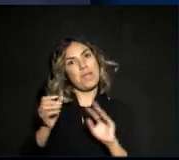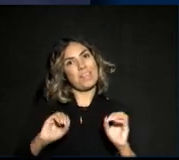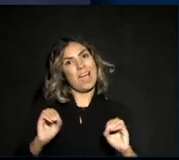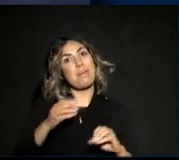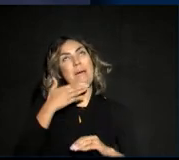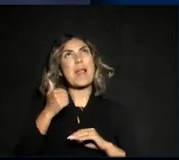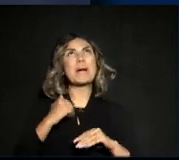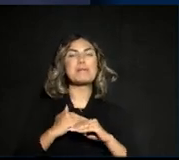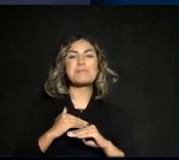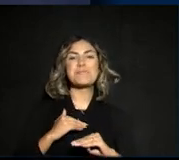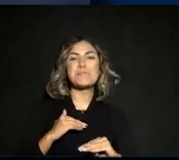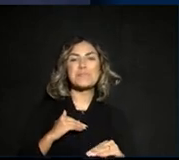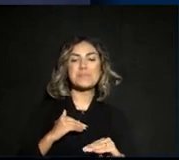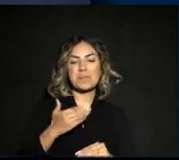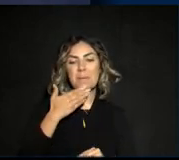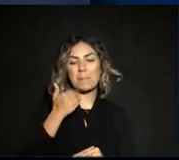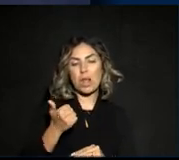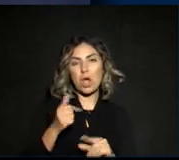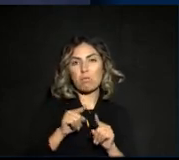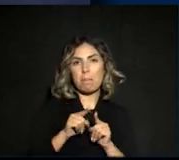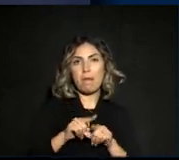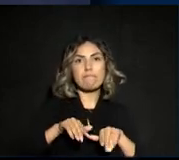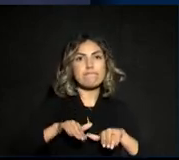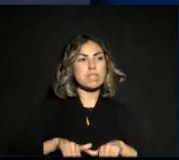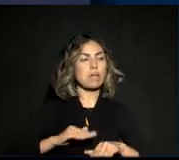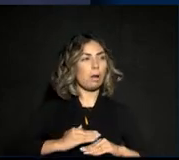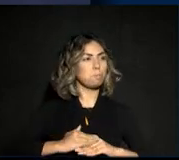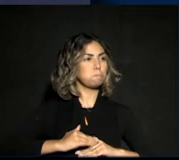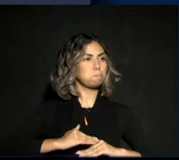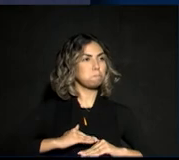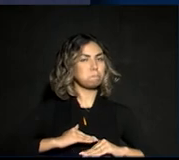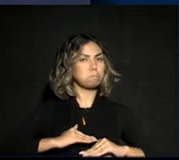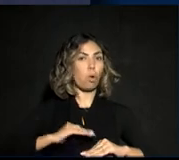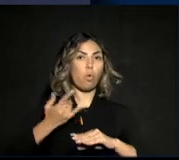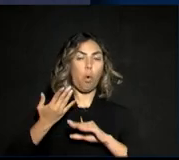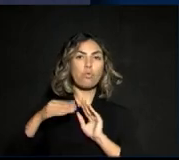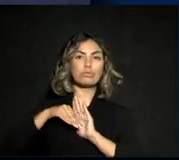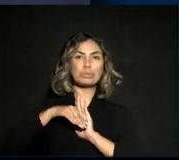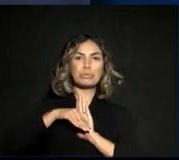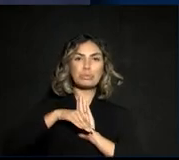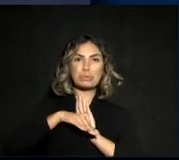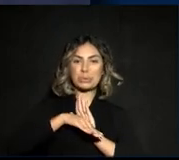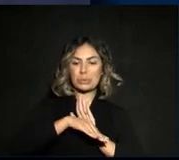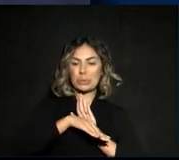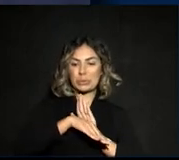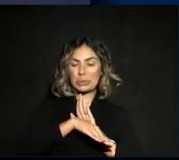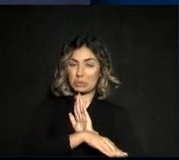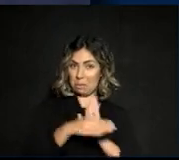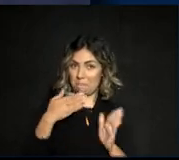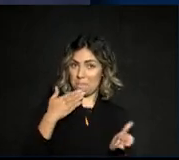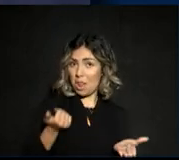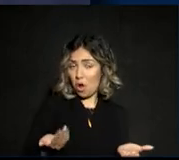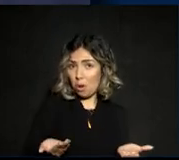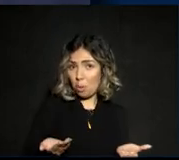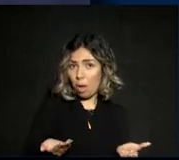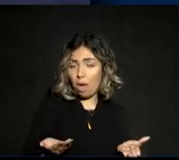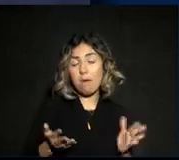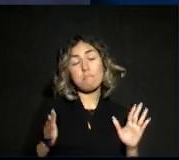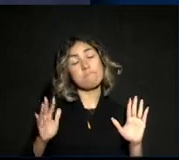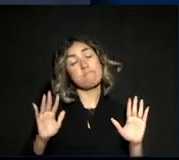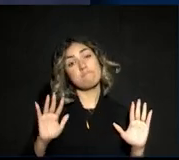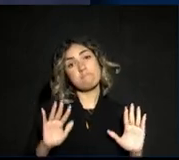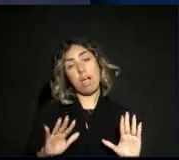que elas estivessem ancoradas, bem ancoradas. Se elas pudessem estar caindo, melhor ainda. Mas vida